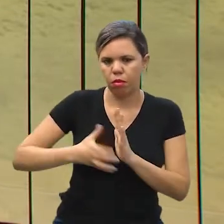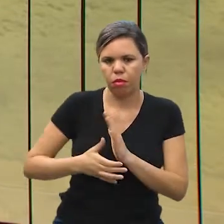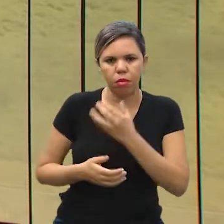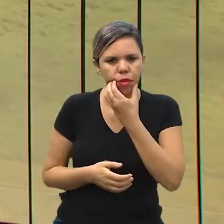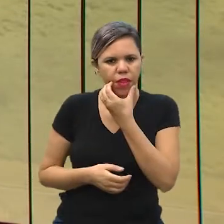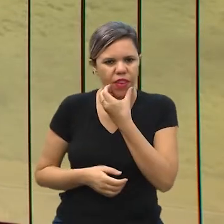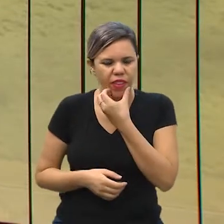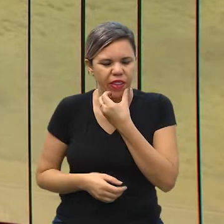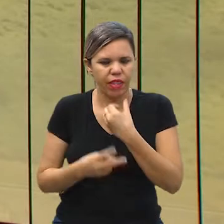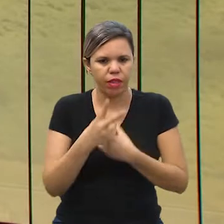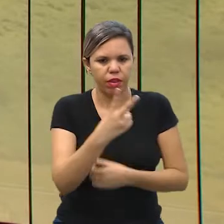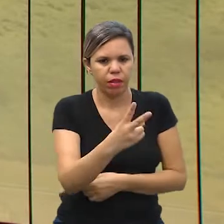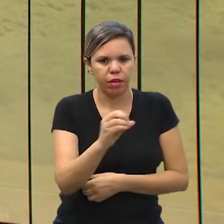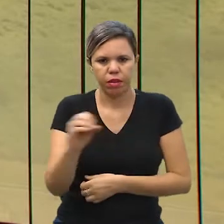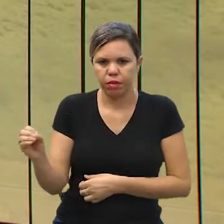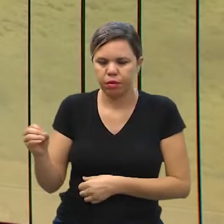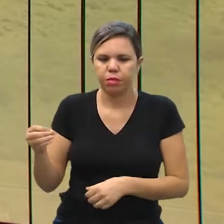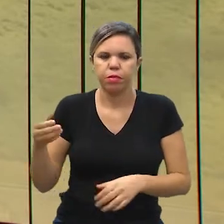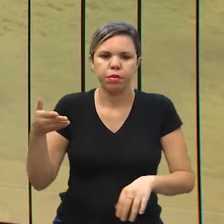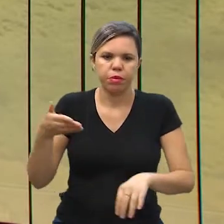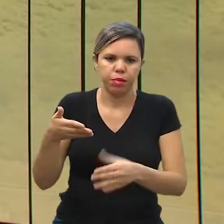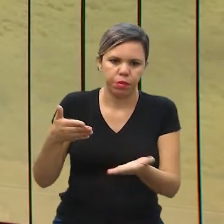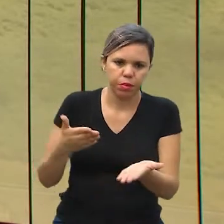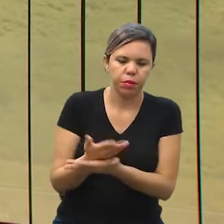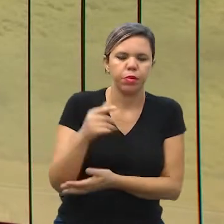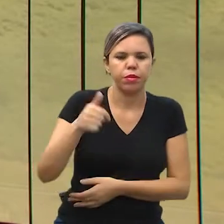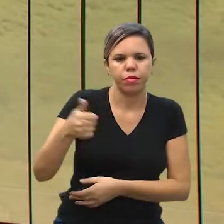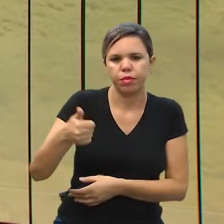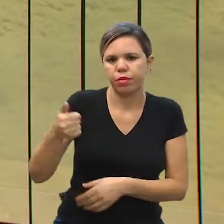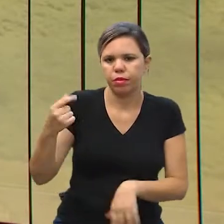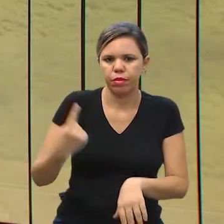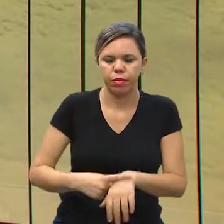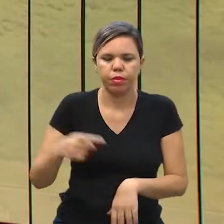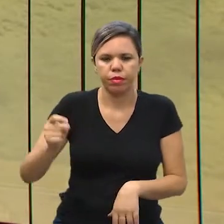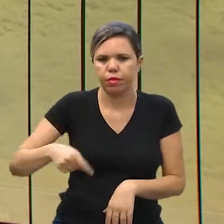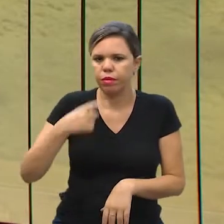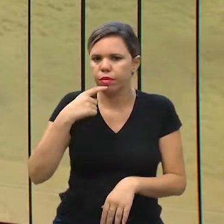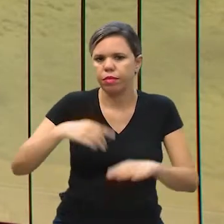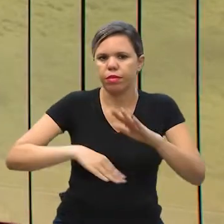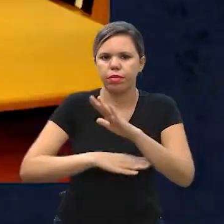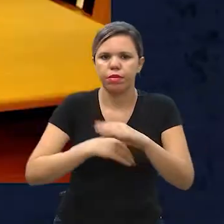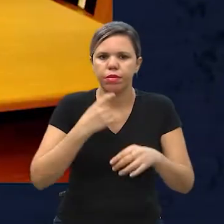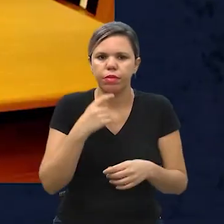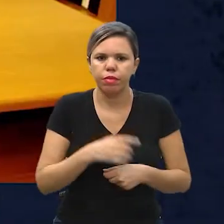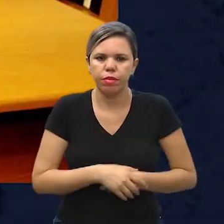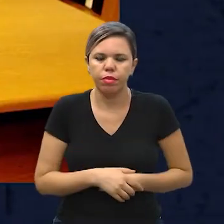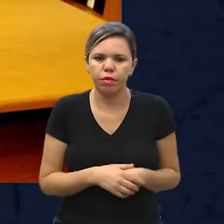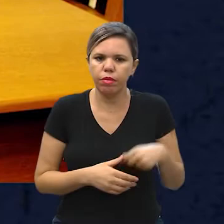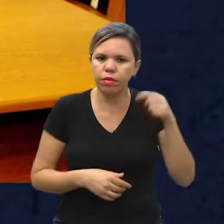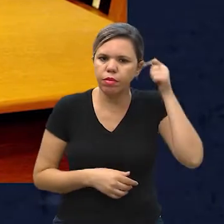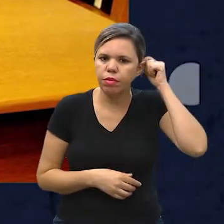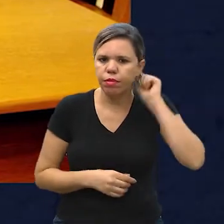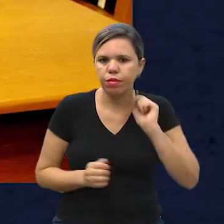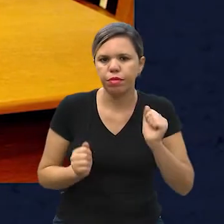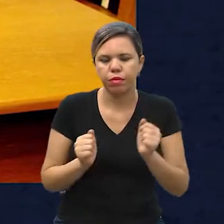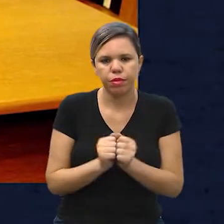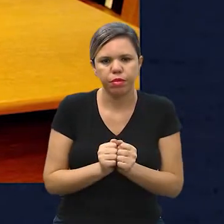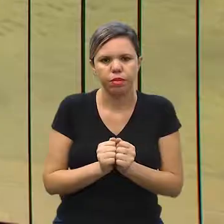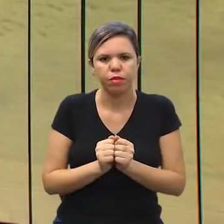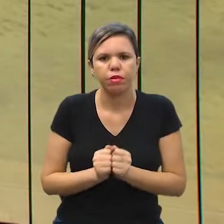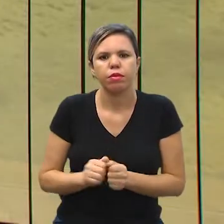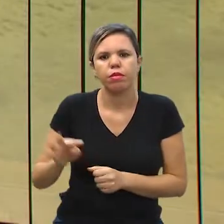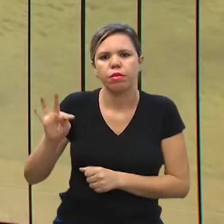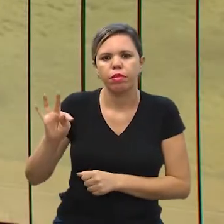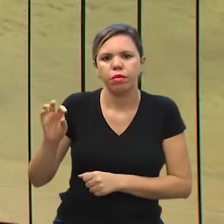primeiro partido e em 2000 foi eleito pela primeira vez aqui Vereador na câmara de Campinas em junto com na